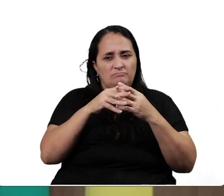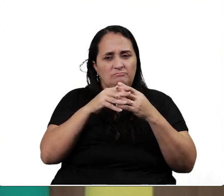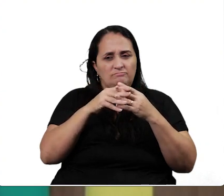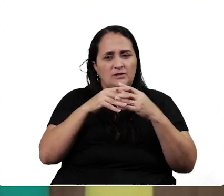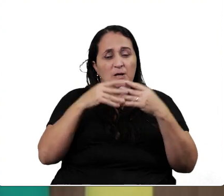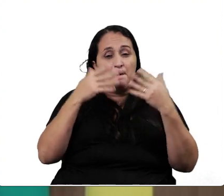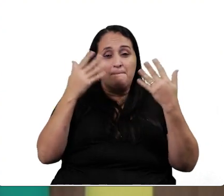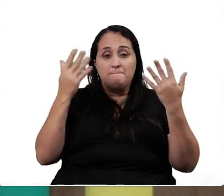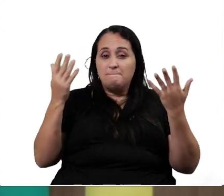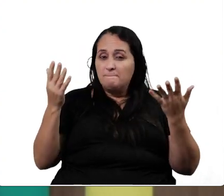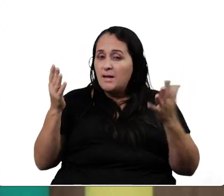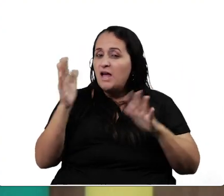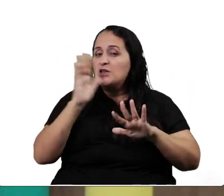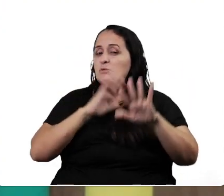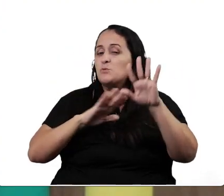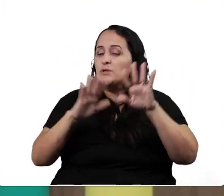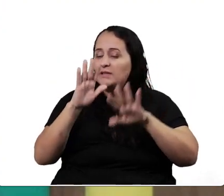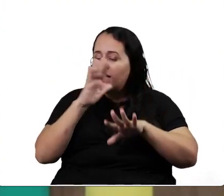também é uma